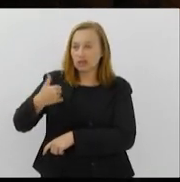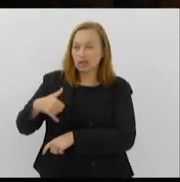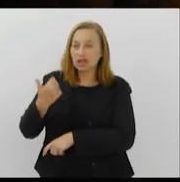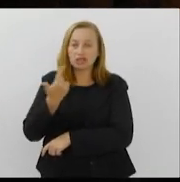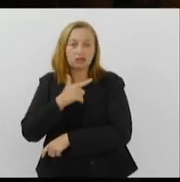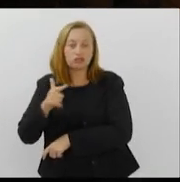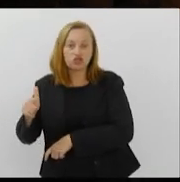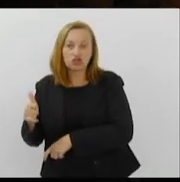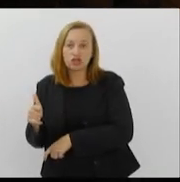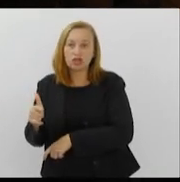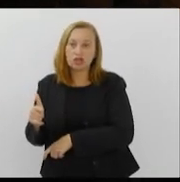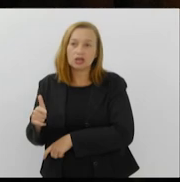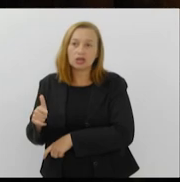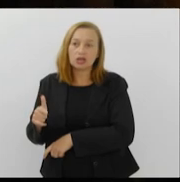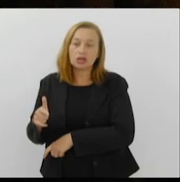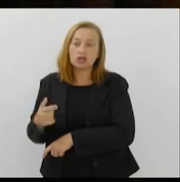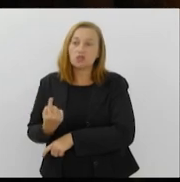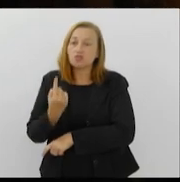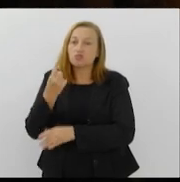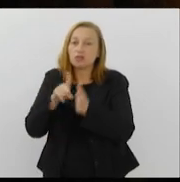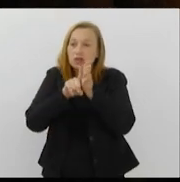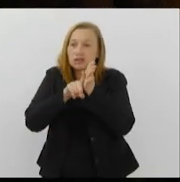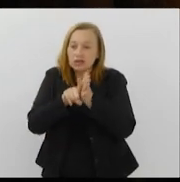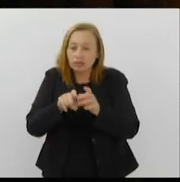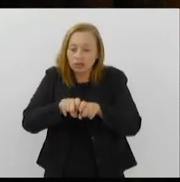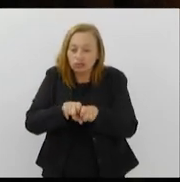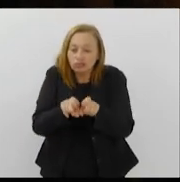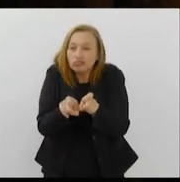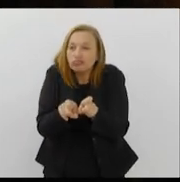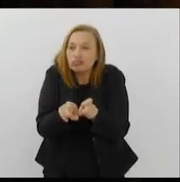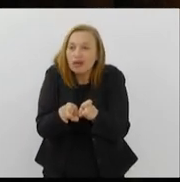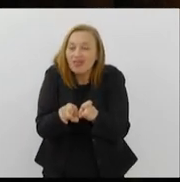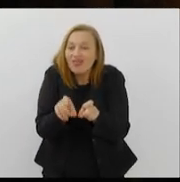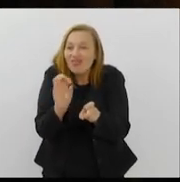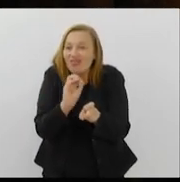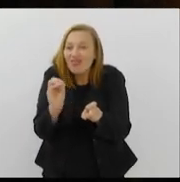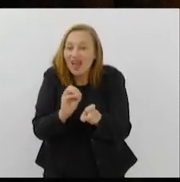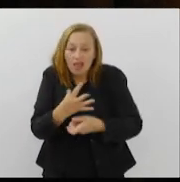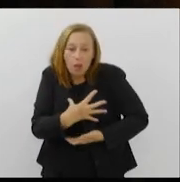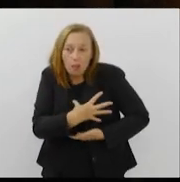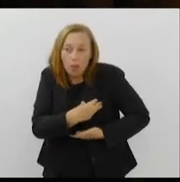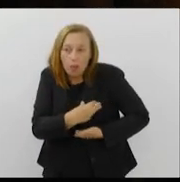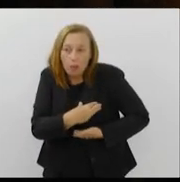tinham feito nenhum exame ginecológico, não tinha feito uma mamografia,